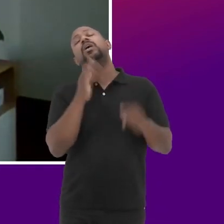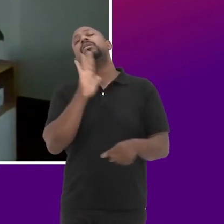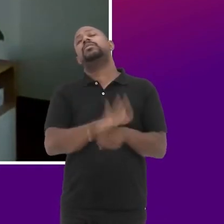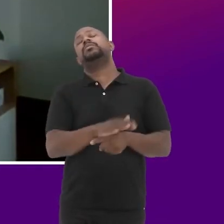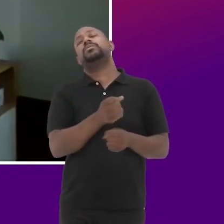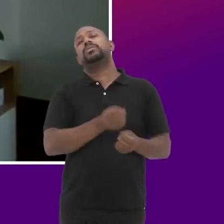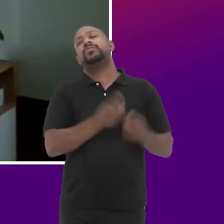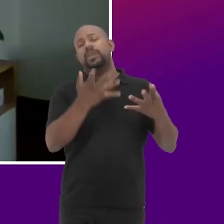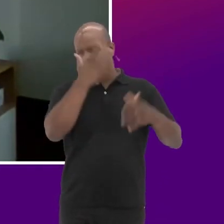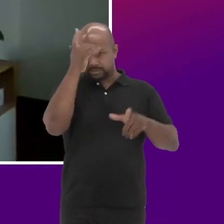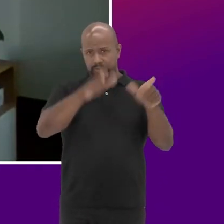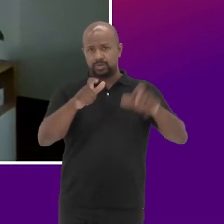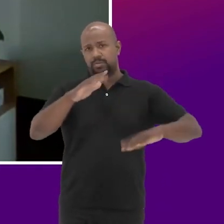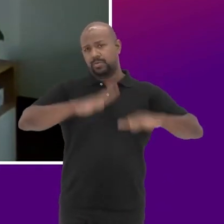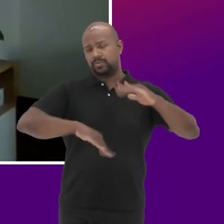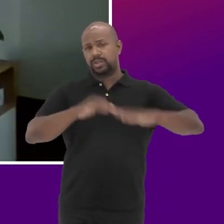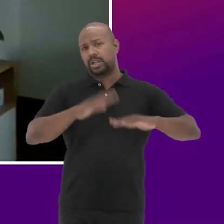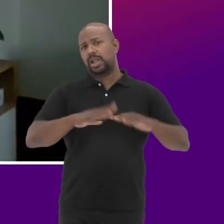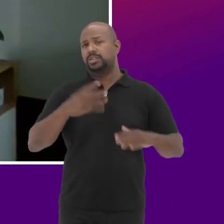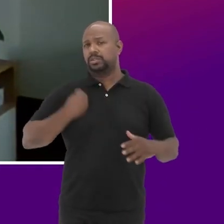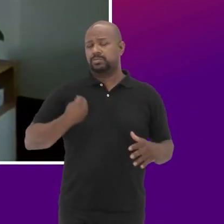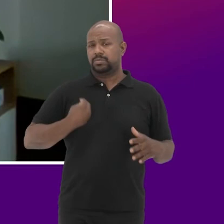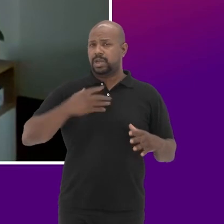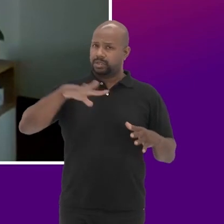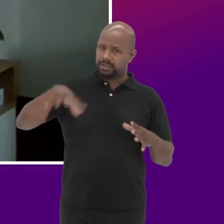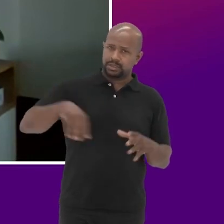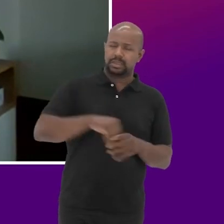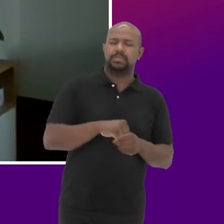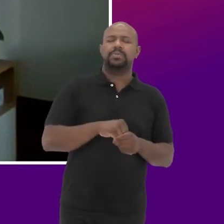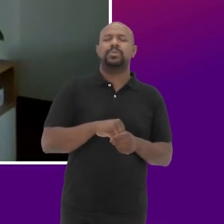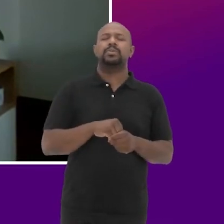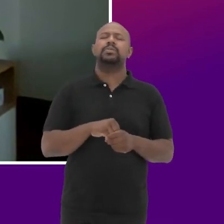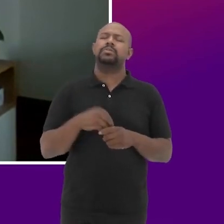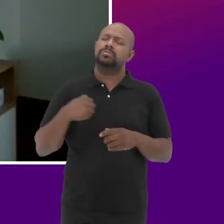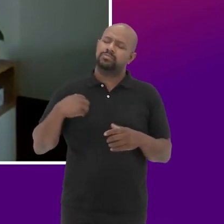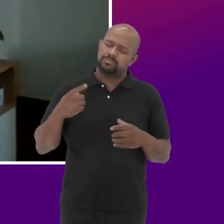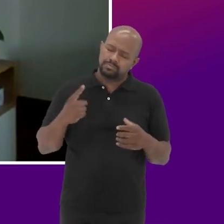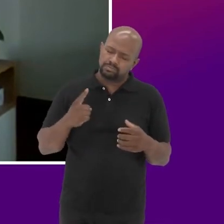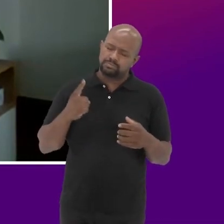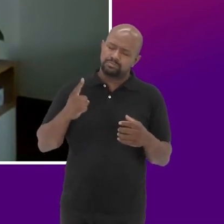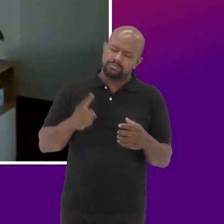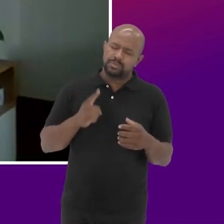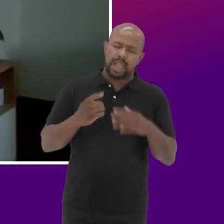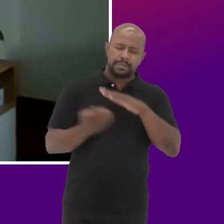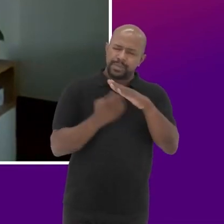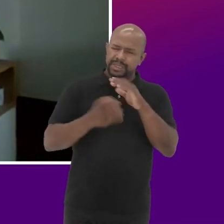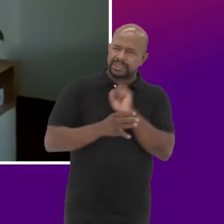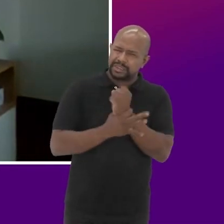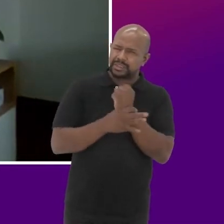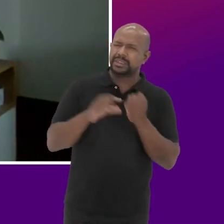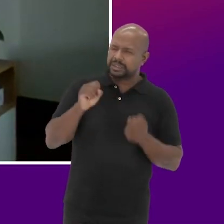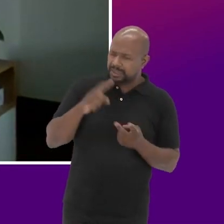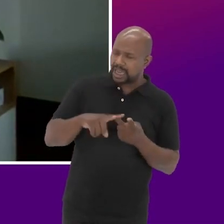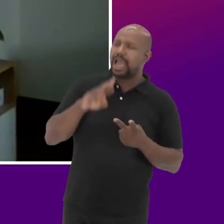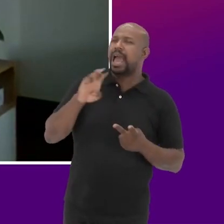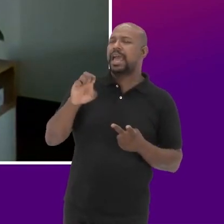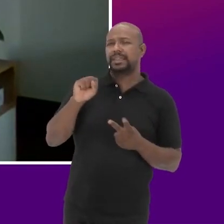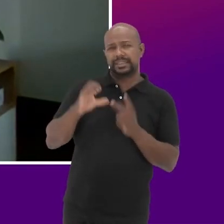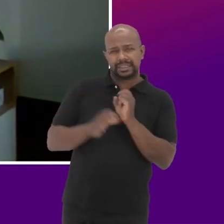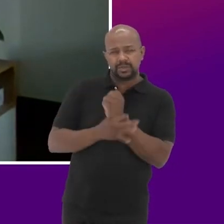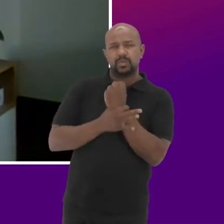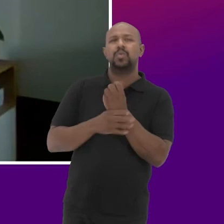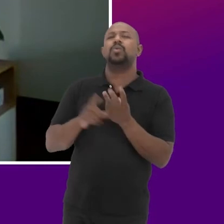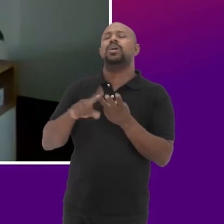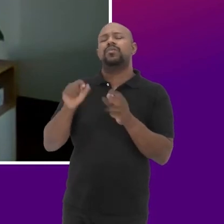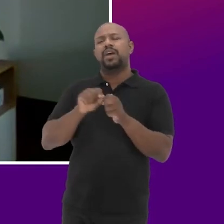contribuições dos diversos atores que participam. Vamos nos aproximar das empresas de seguro, as resseguradoras,